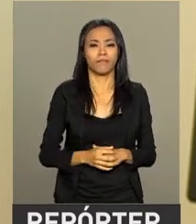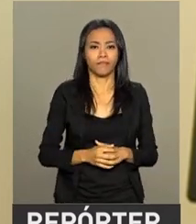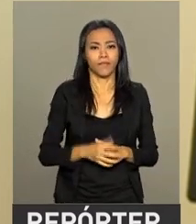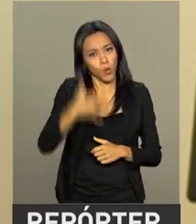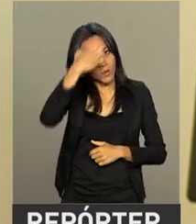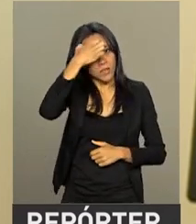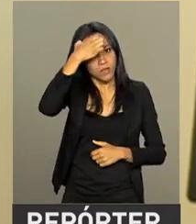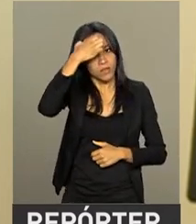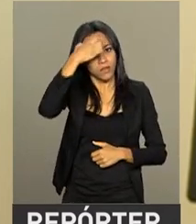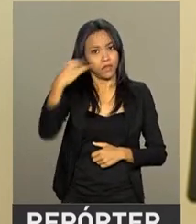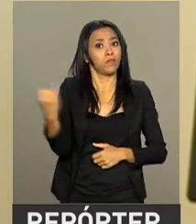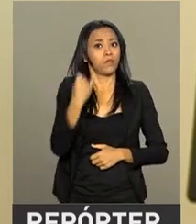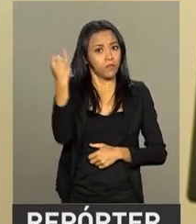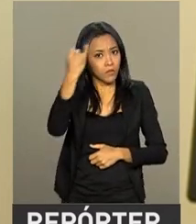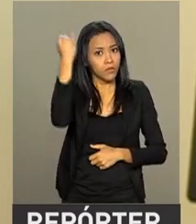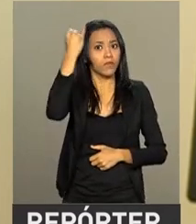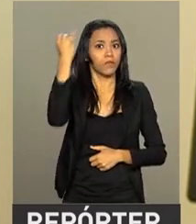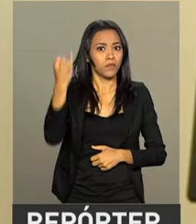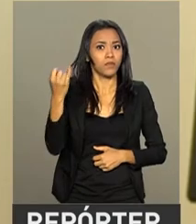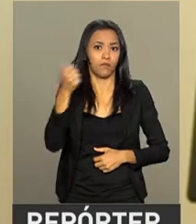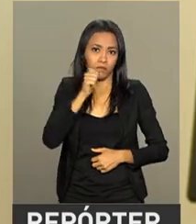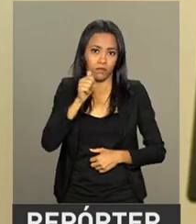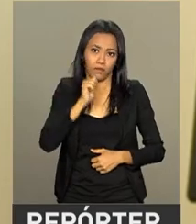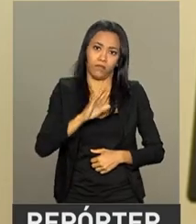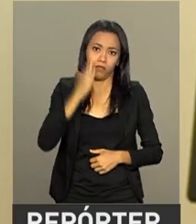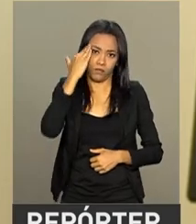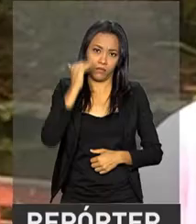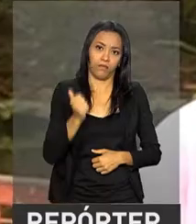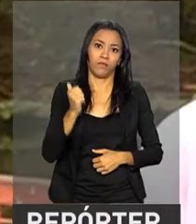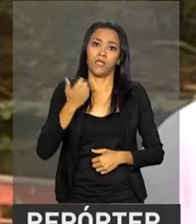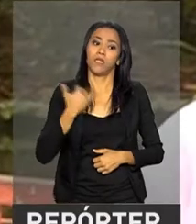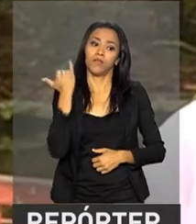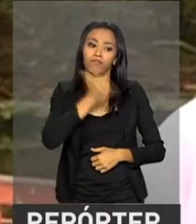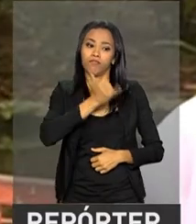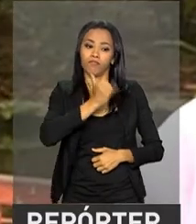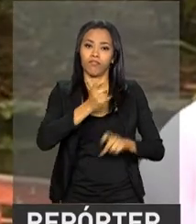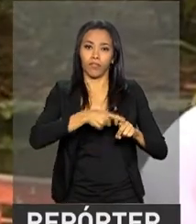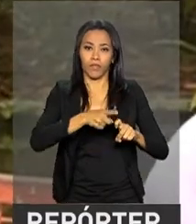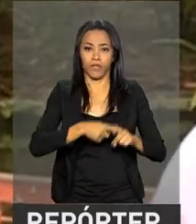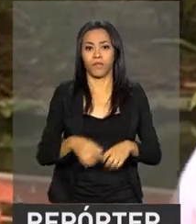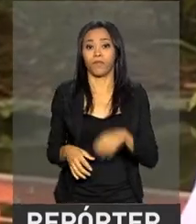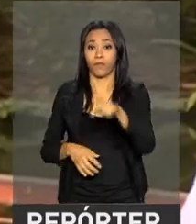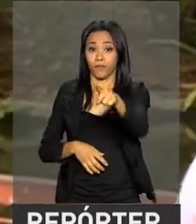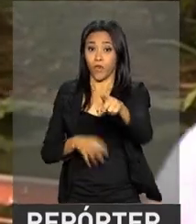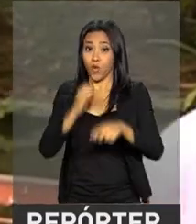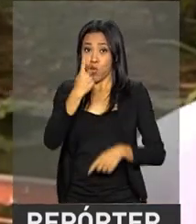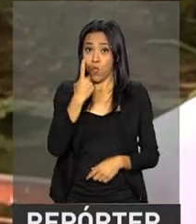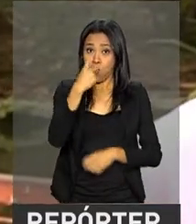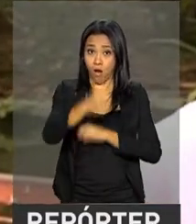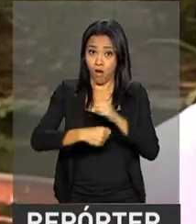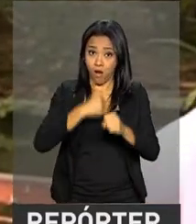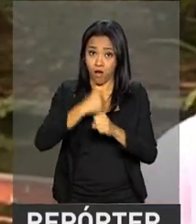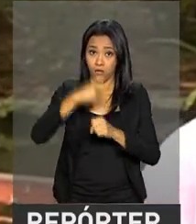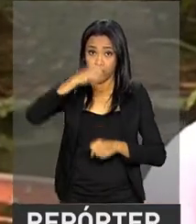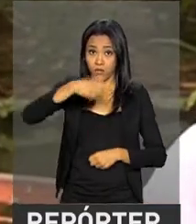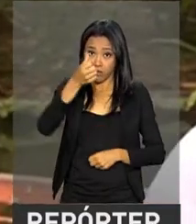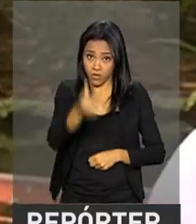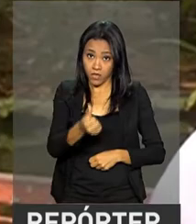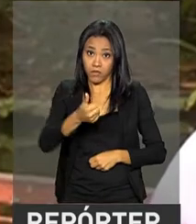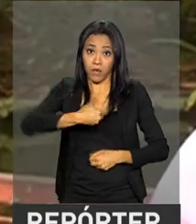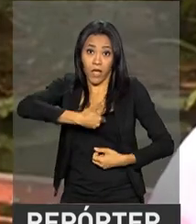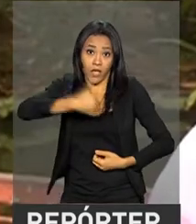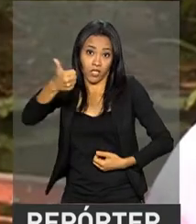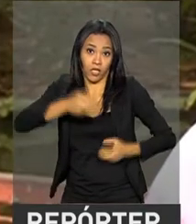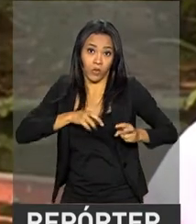isso é importante para qualificar a demanda da mulher para um médio um ano e meio após a cirurgia para a retirada do câncer dona nilza